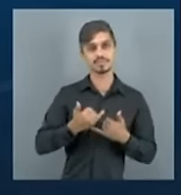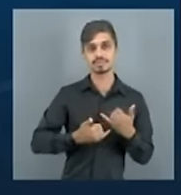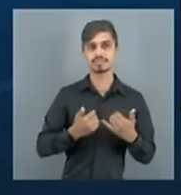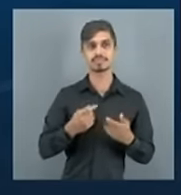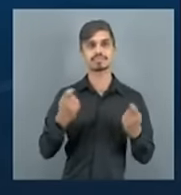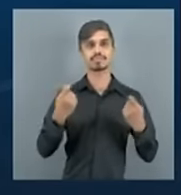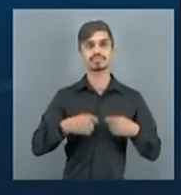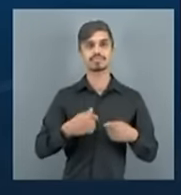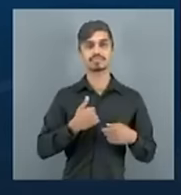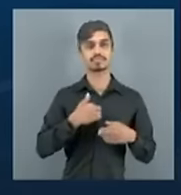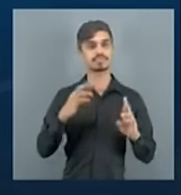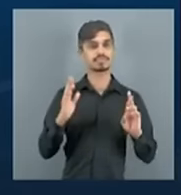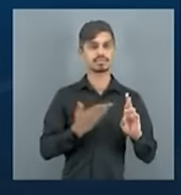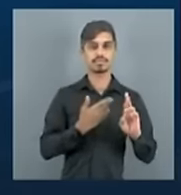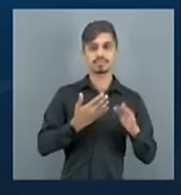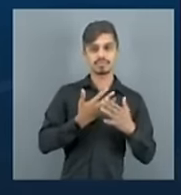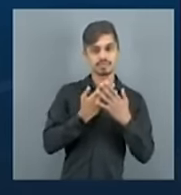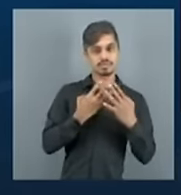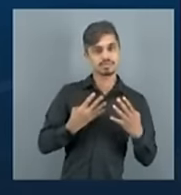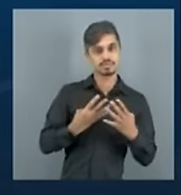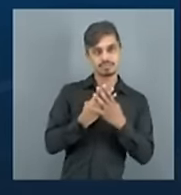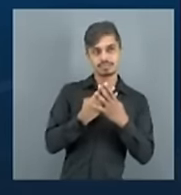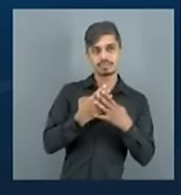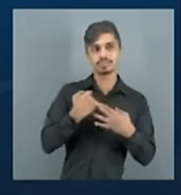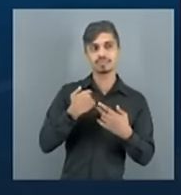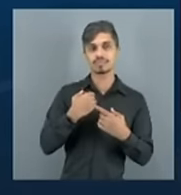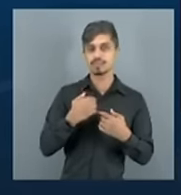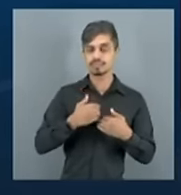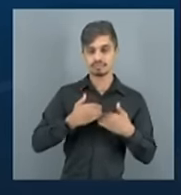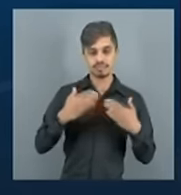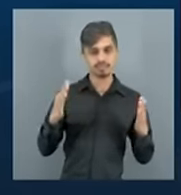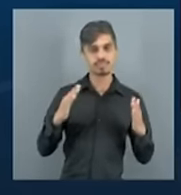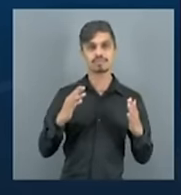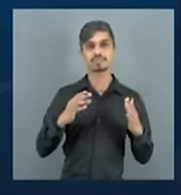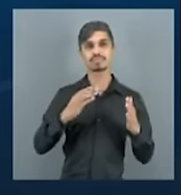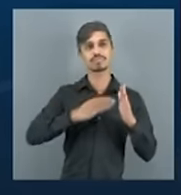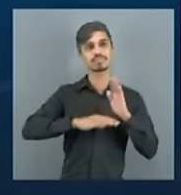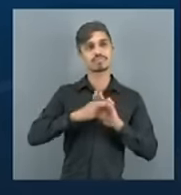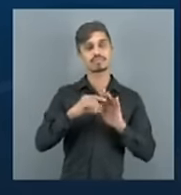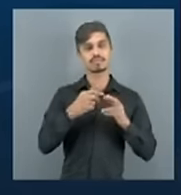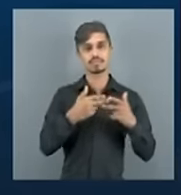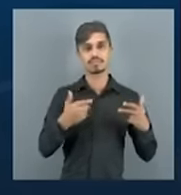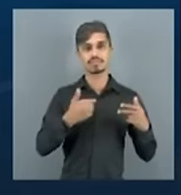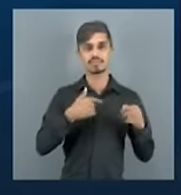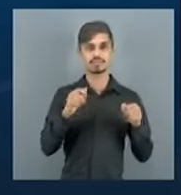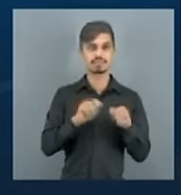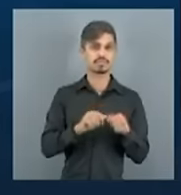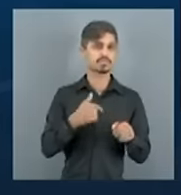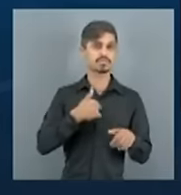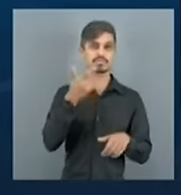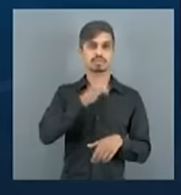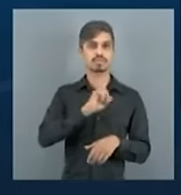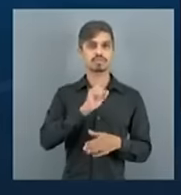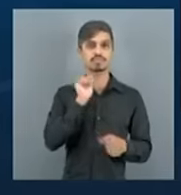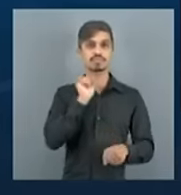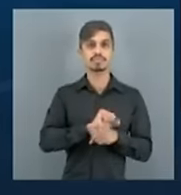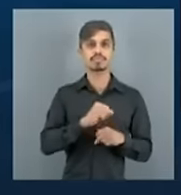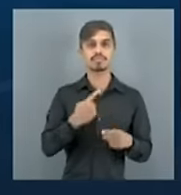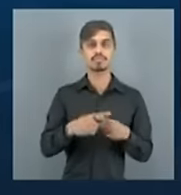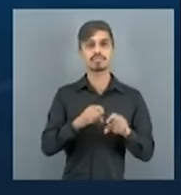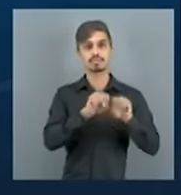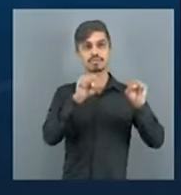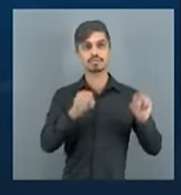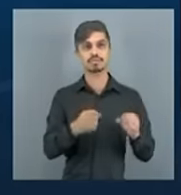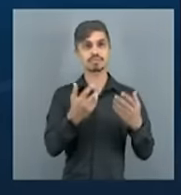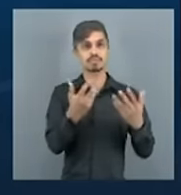real, confesso aqui, como já te falei. E estou aqui abertamente confessando tudo que eu faço. Não consigo parar, porque o sistema me dá essa